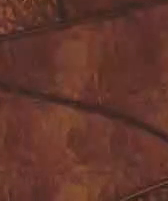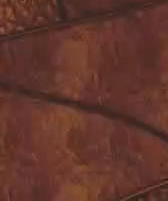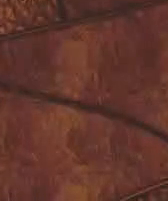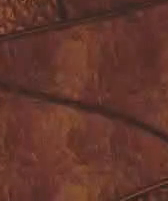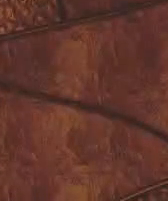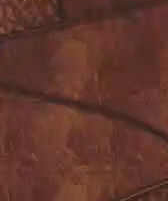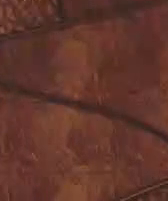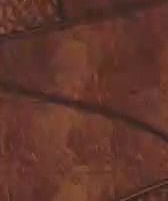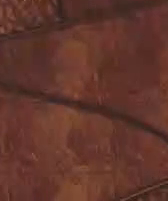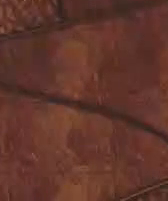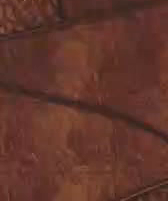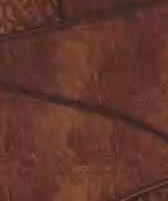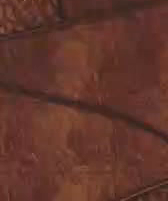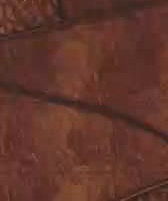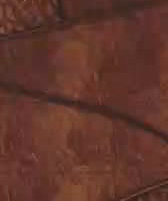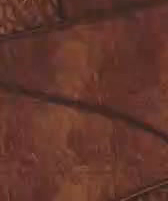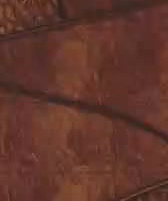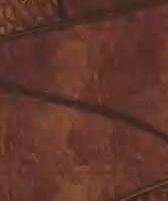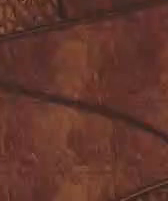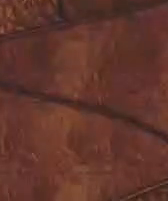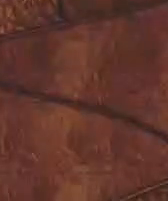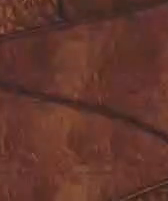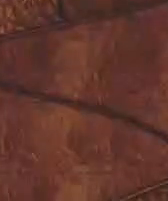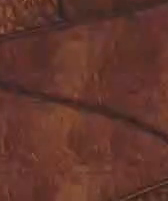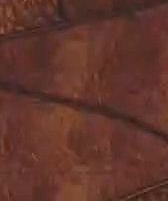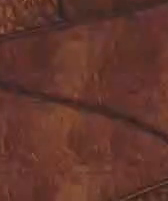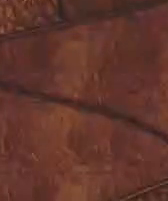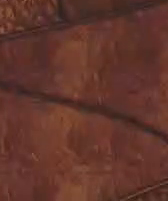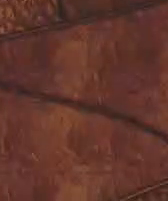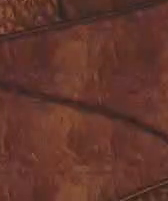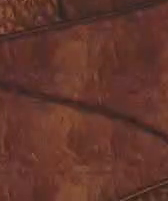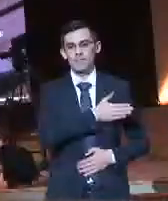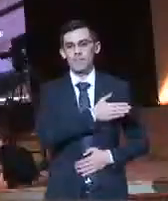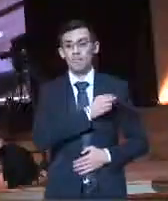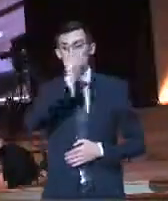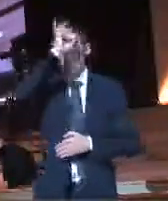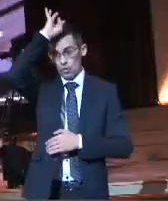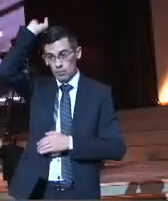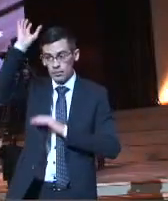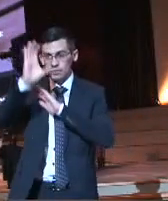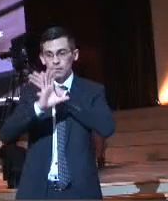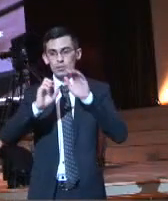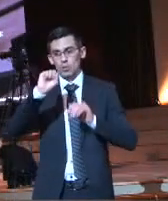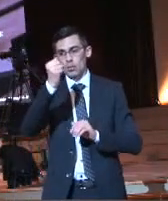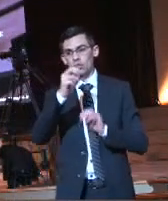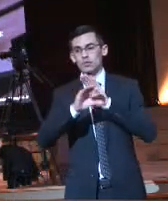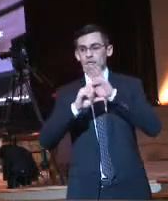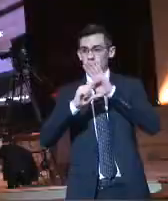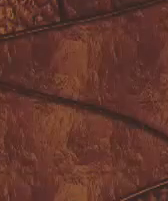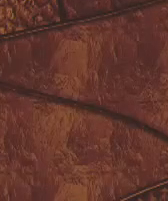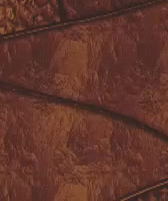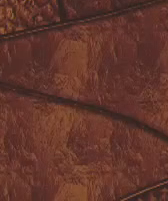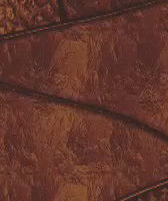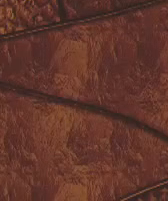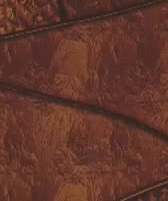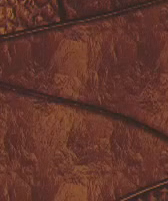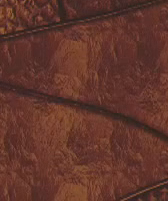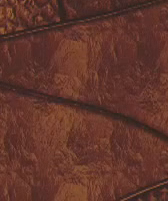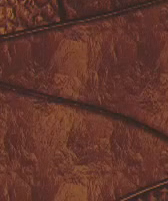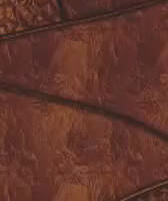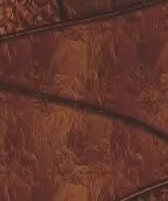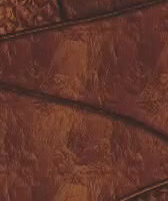achar, pois vão me procurar com todo o coração. Romanos 8, 28 vai dizer: pois sabemos